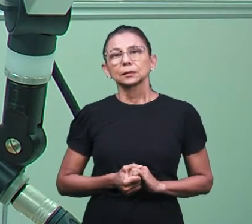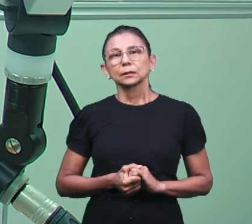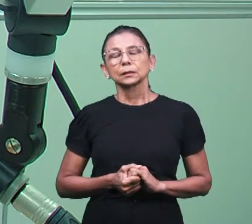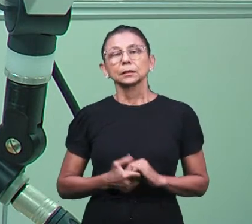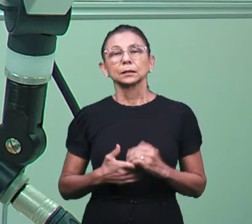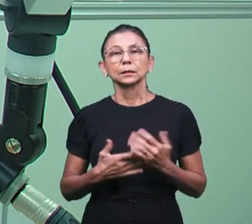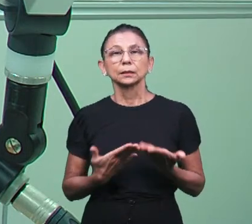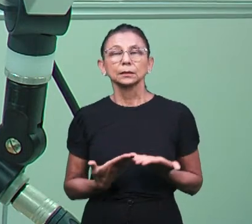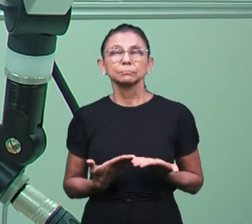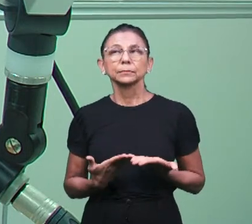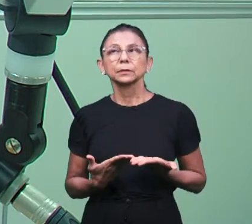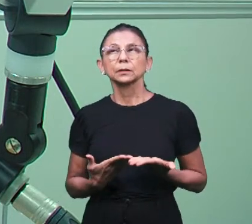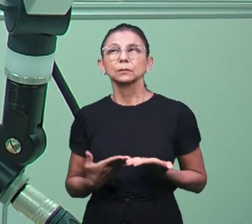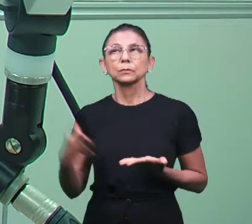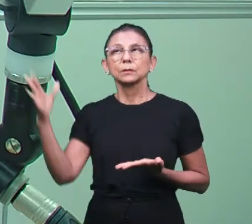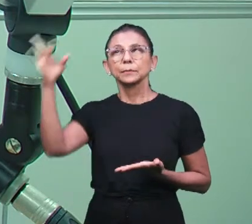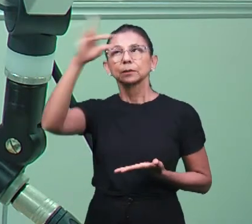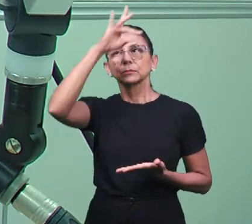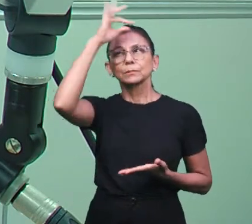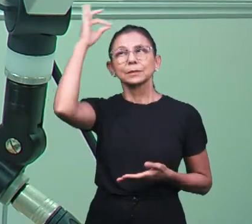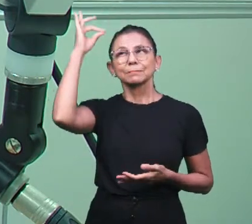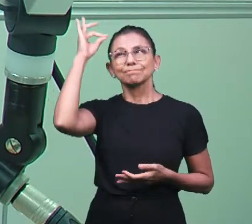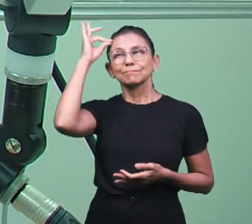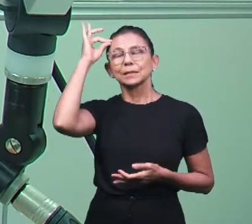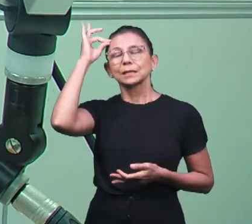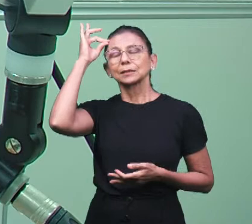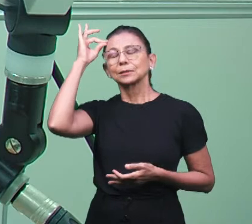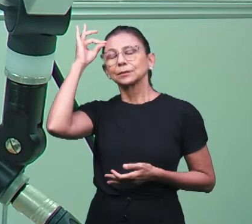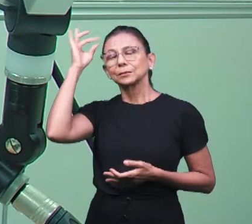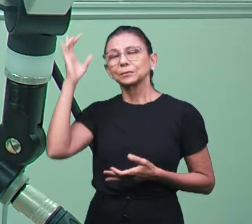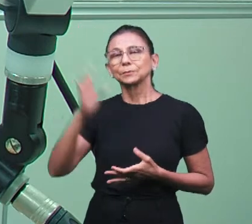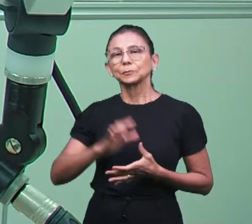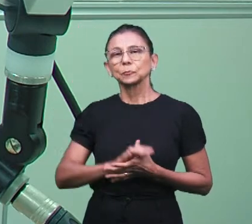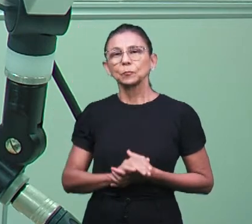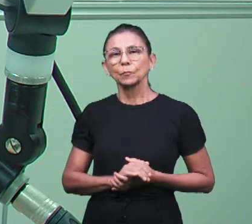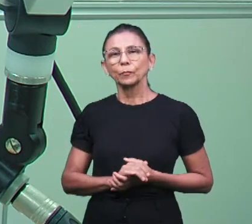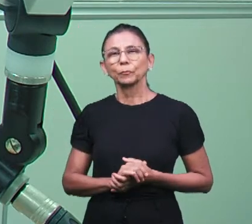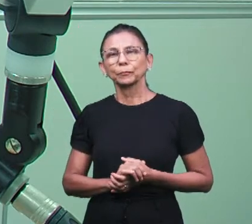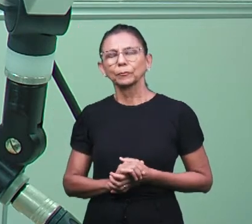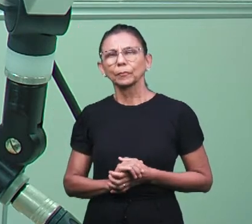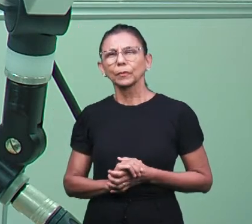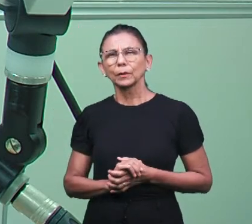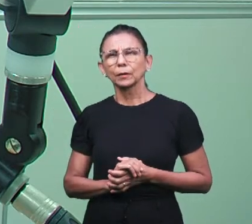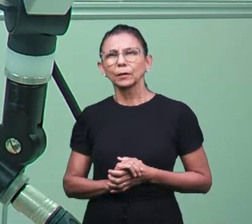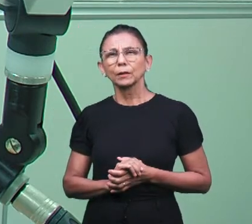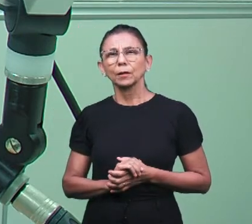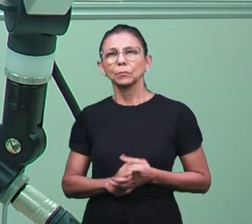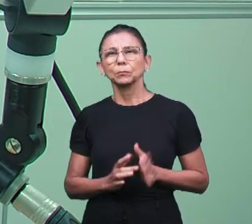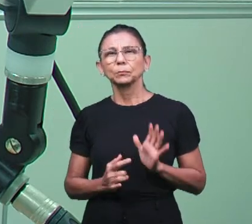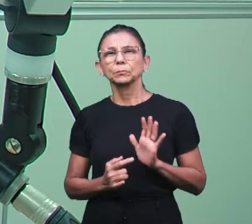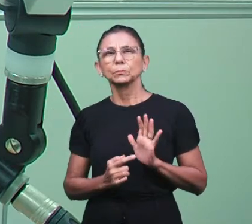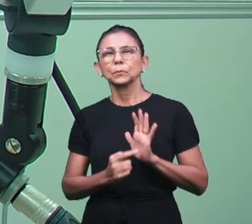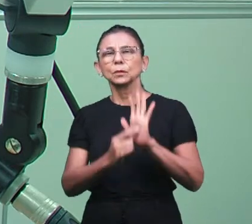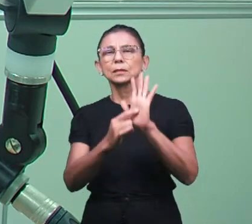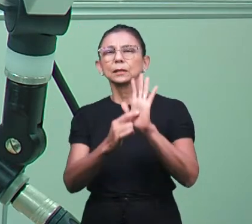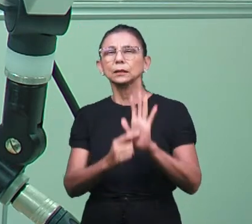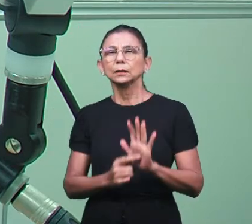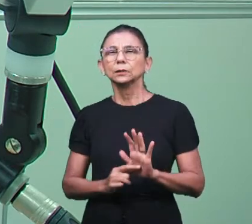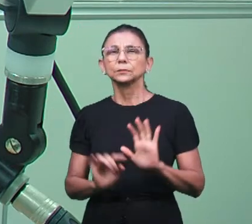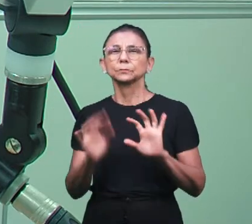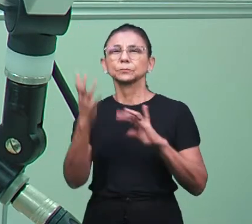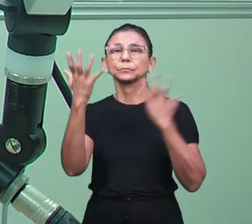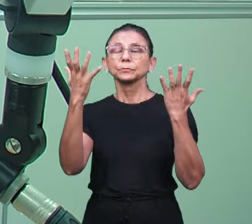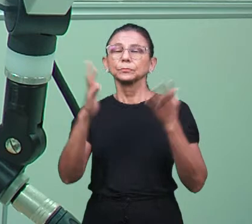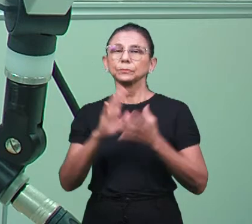viver. São sinais desse tempo profético que nós estamos vivendo. A volta de Jesus que se